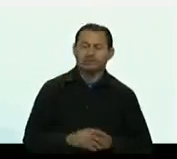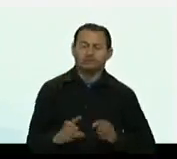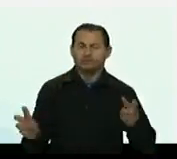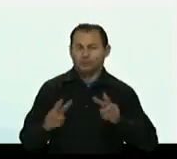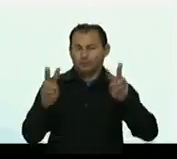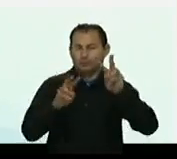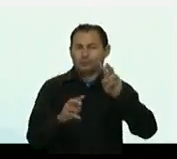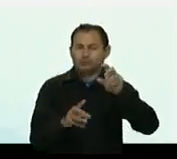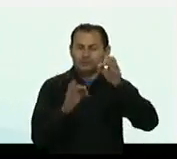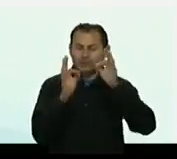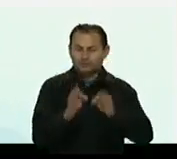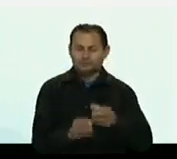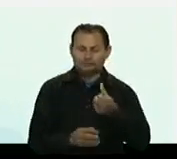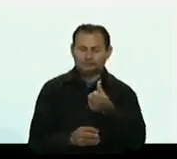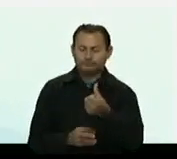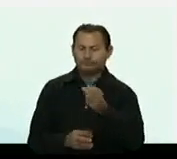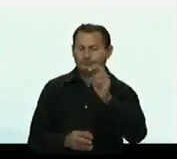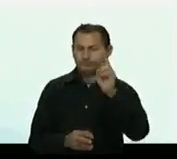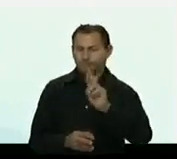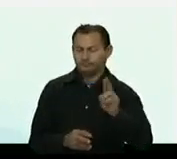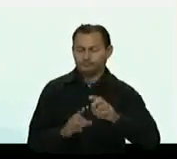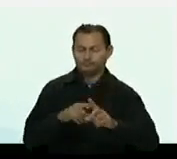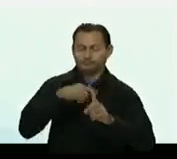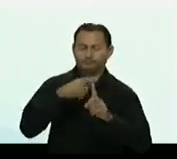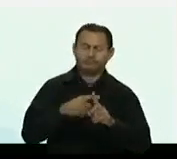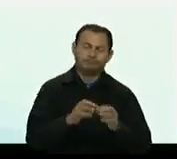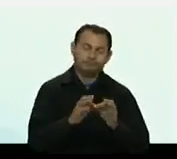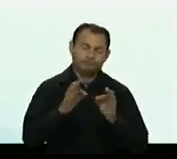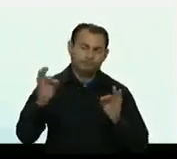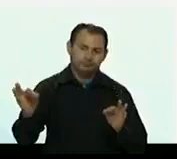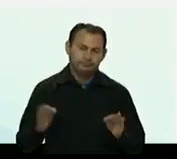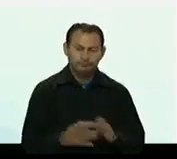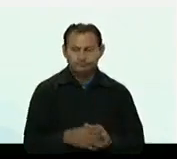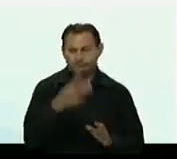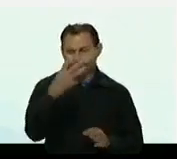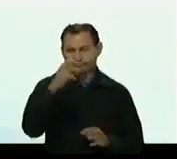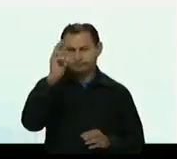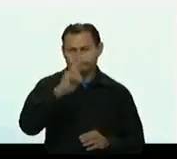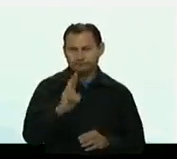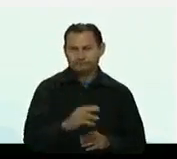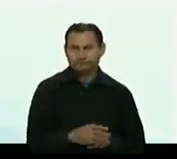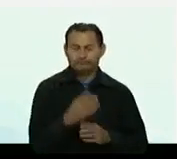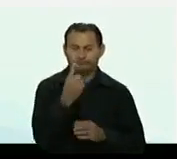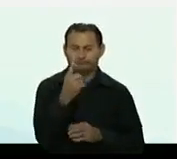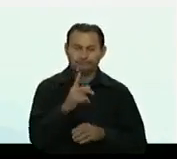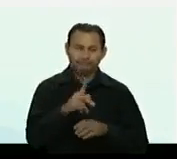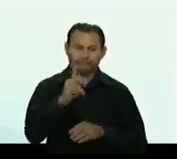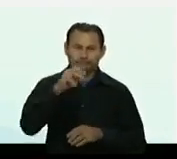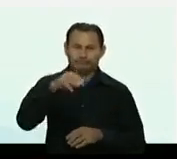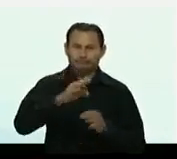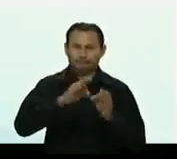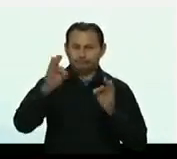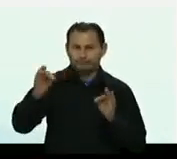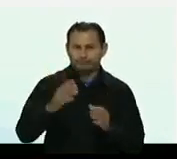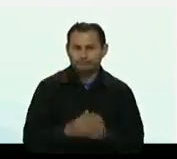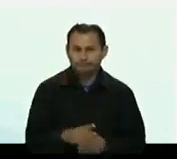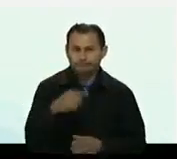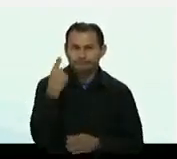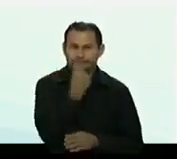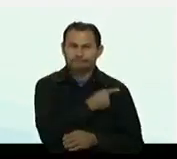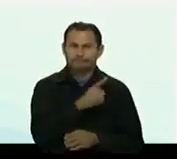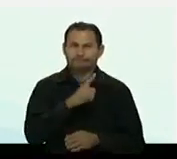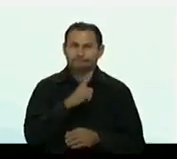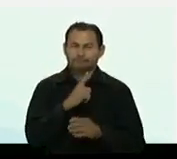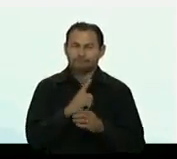de R$ 6,00, mais a bandeirada de R$ 3,00 por quilômetro rodado. Então, nós